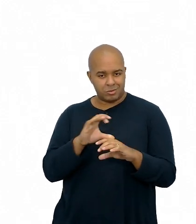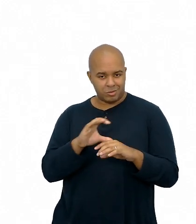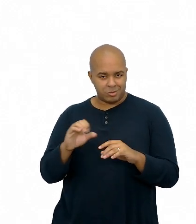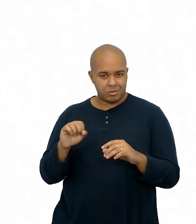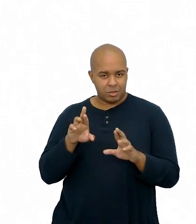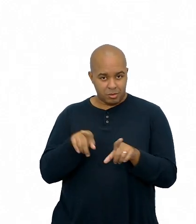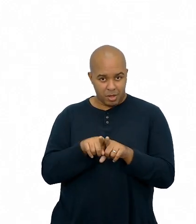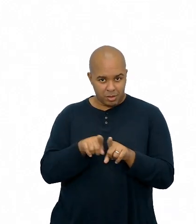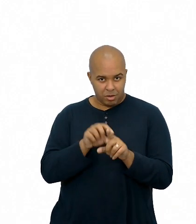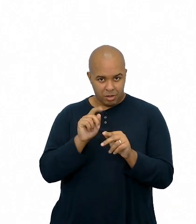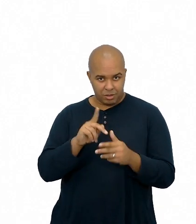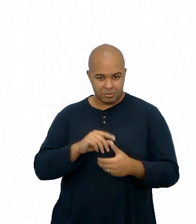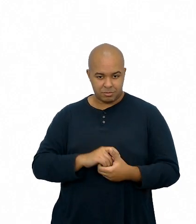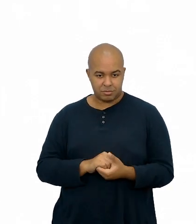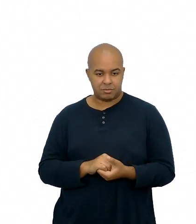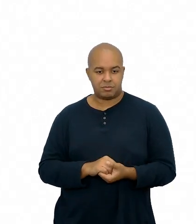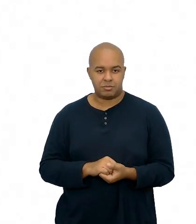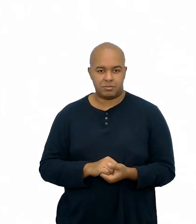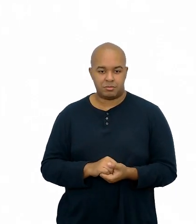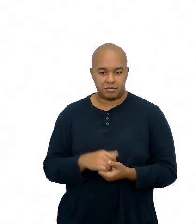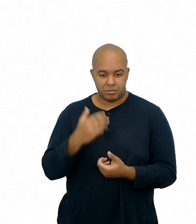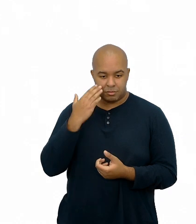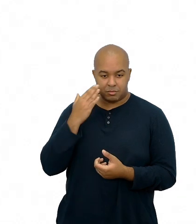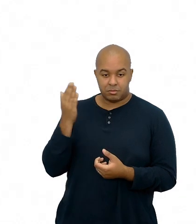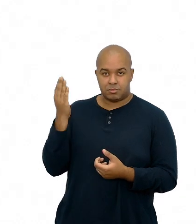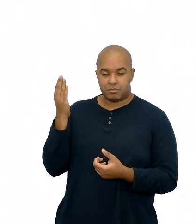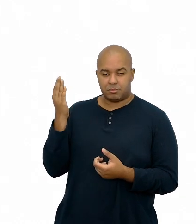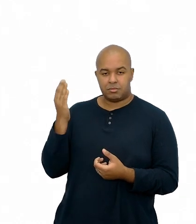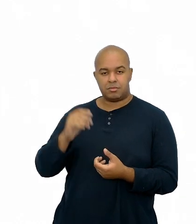também. Vamos lá.